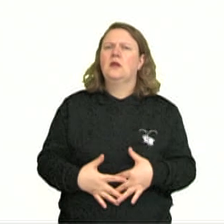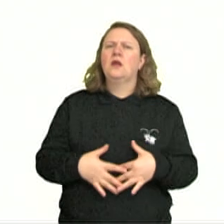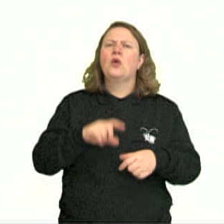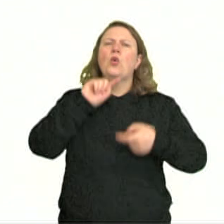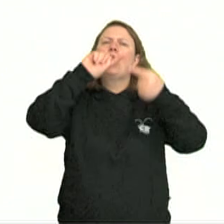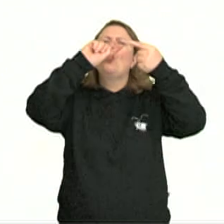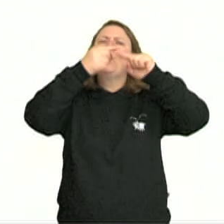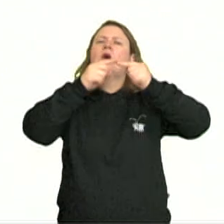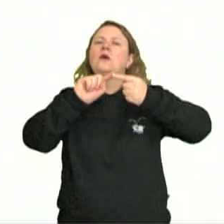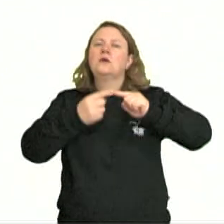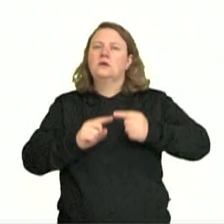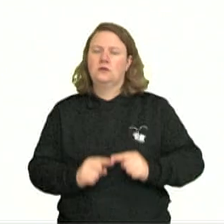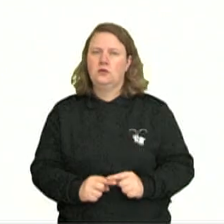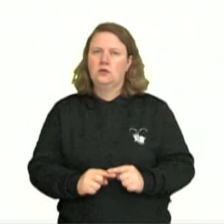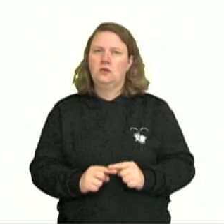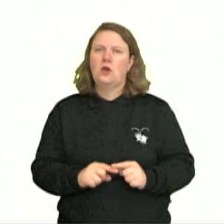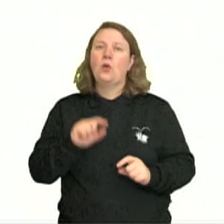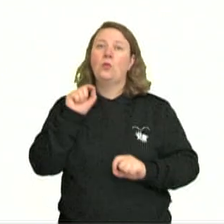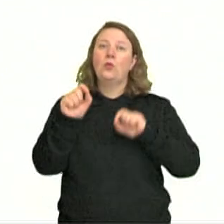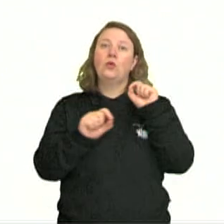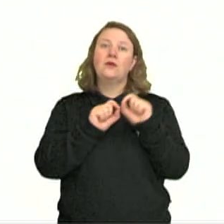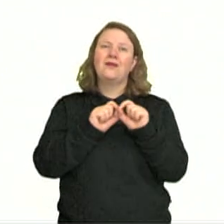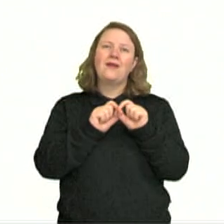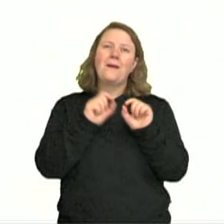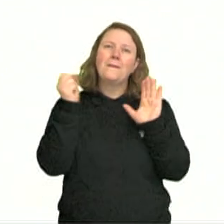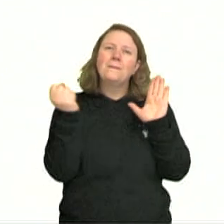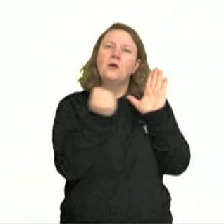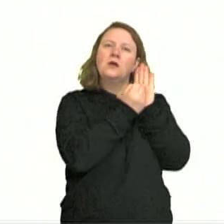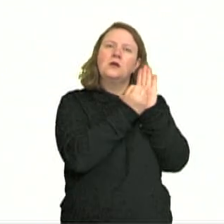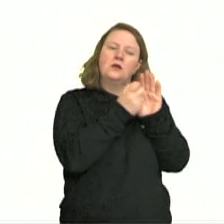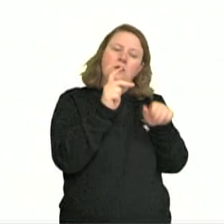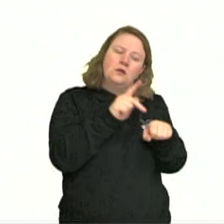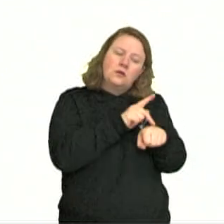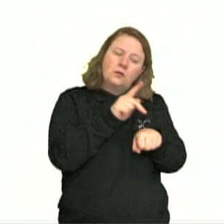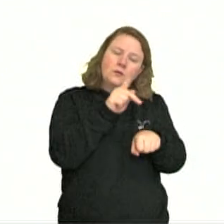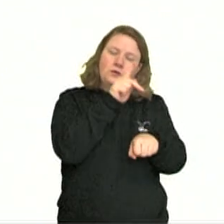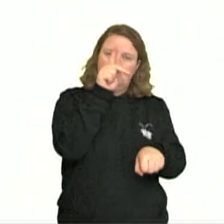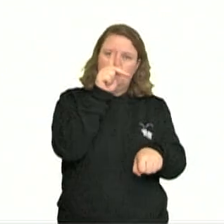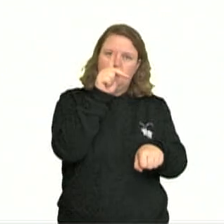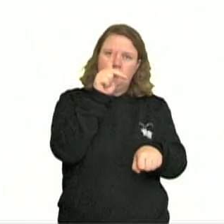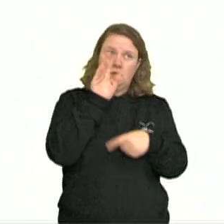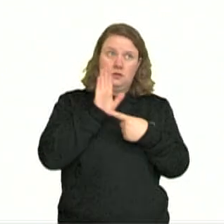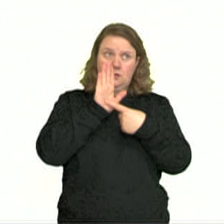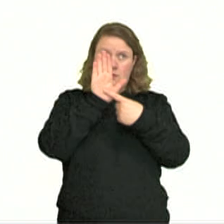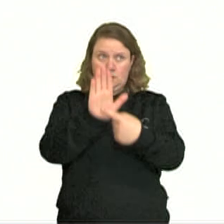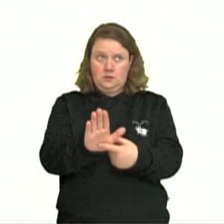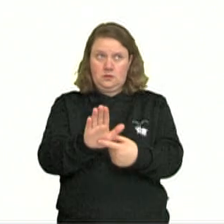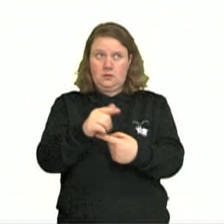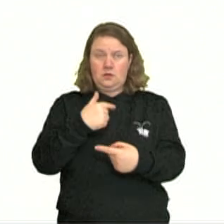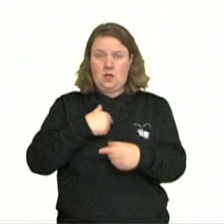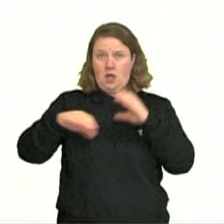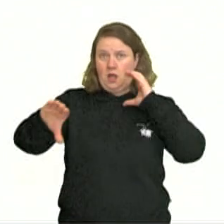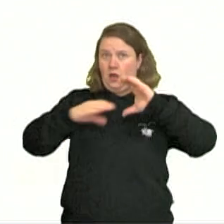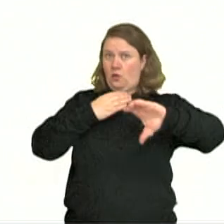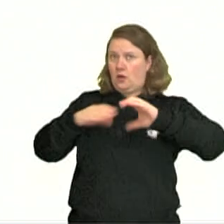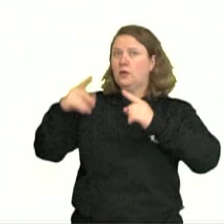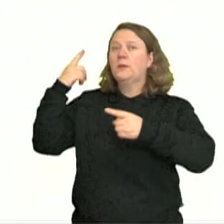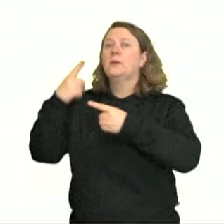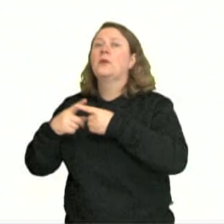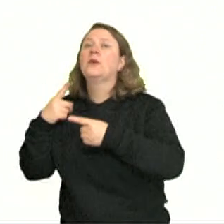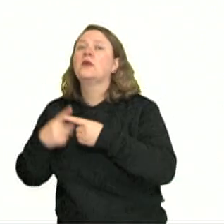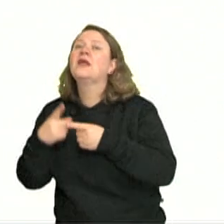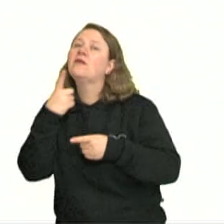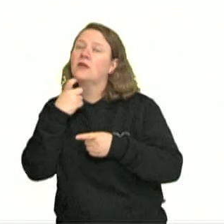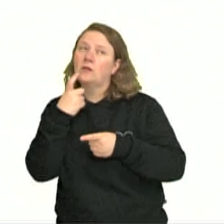relações estabelecidas pelos conectivos marcados no poema, né? Eles estão em destaque. Eu canto porque o